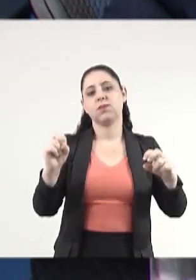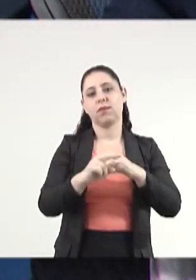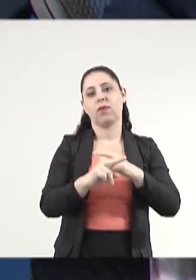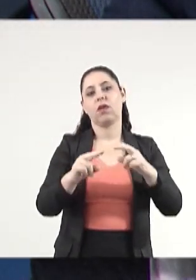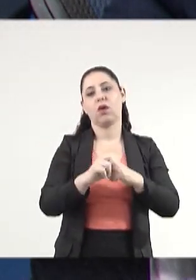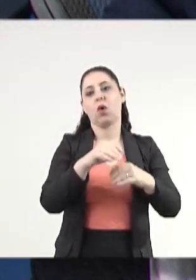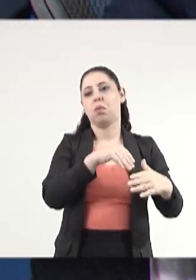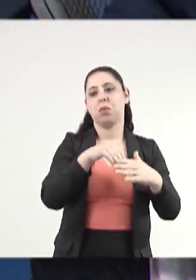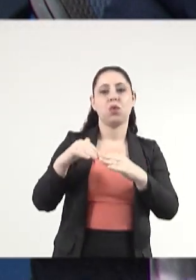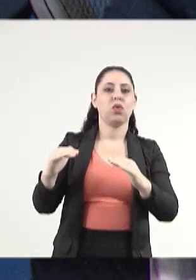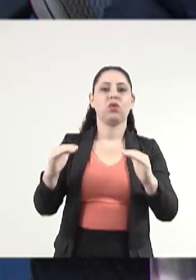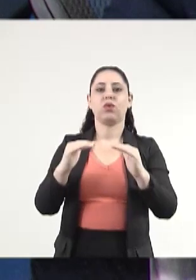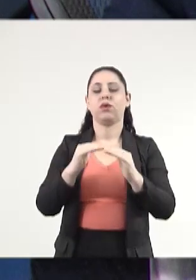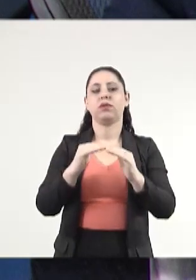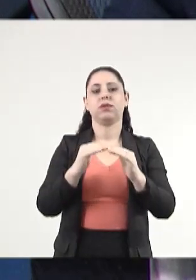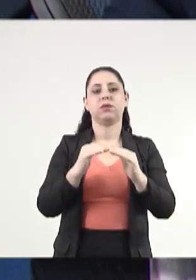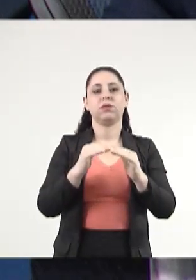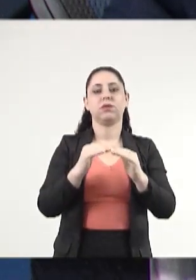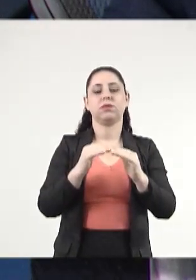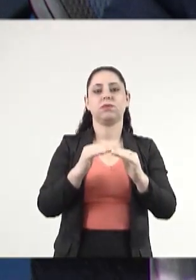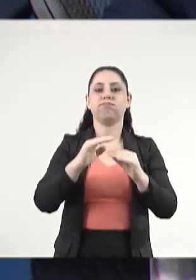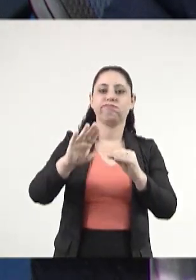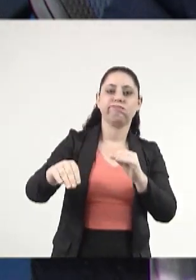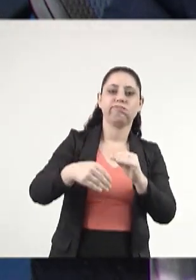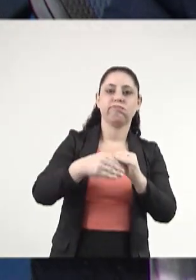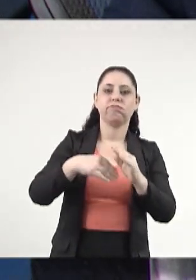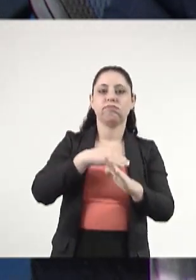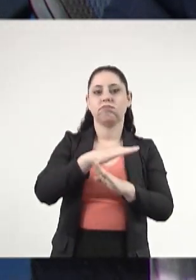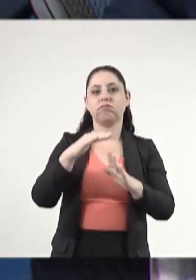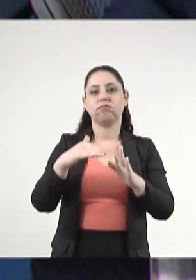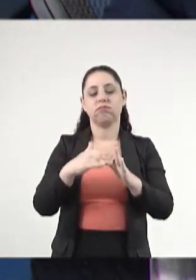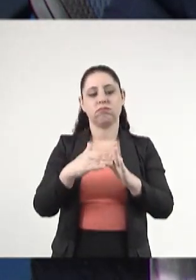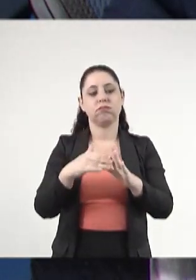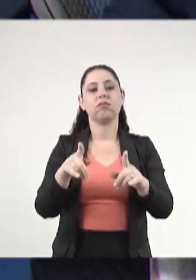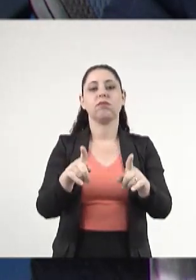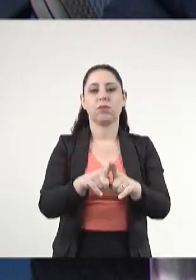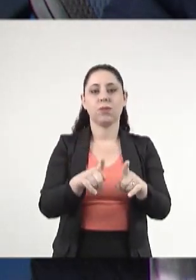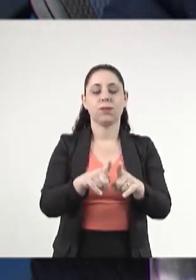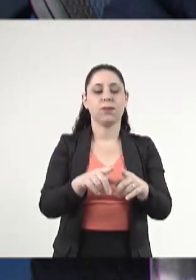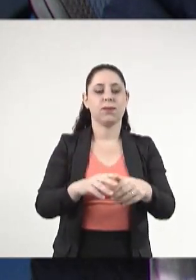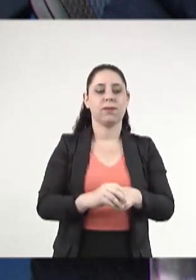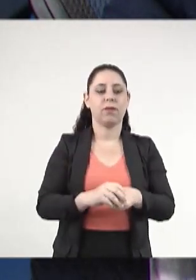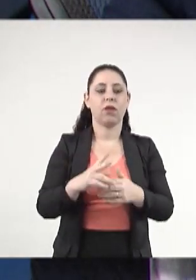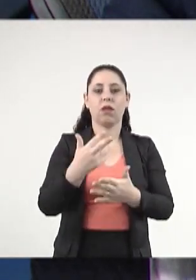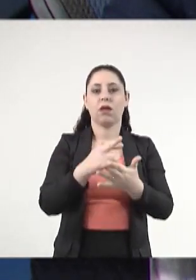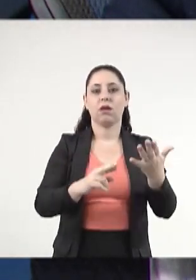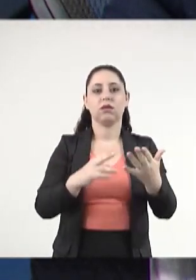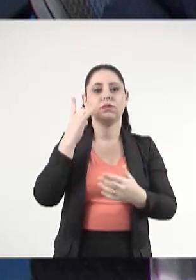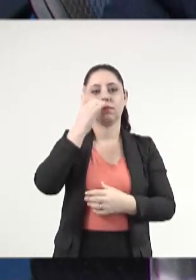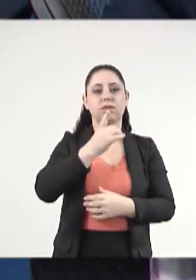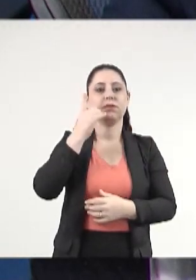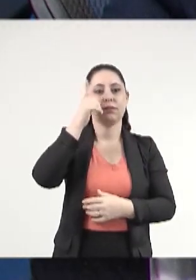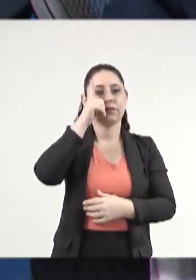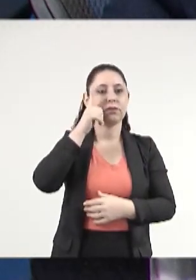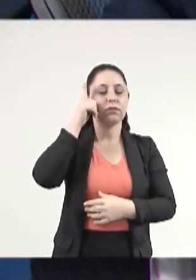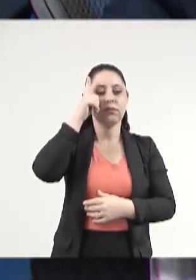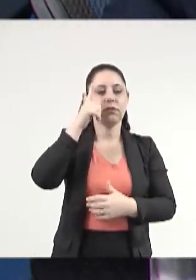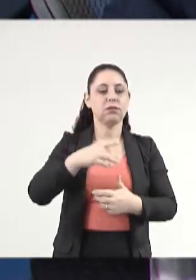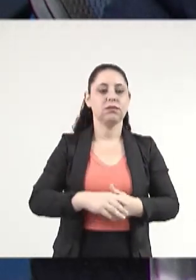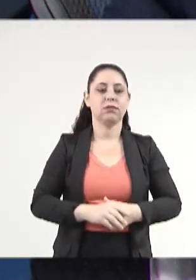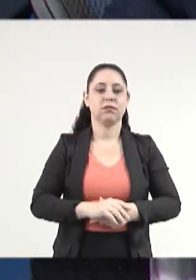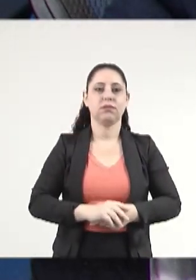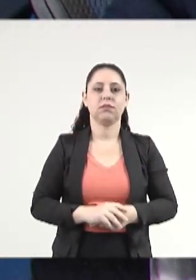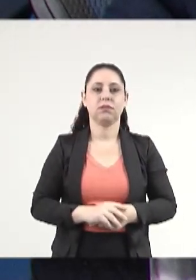foi favorável por unanimidade ao projeto e à emenda substitutiva integral. A relatora foi a deputada Gleice